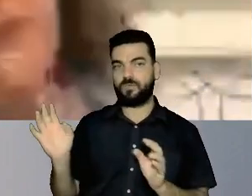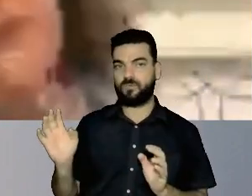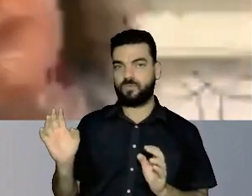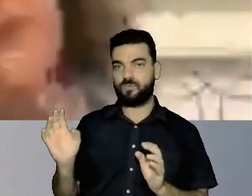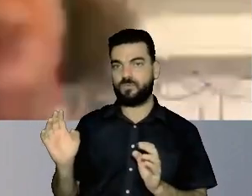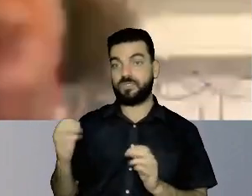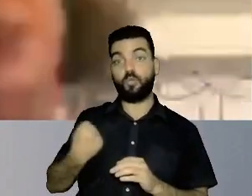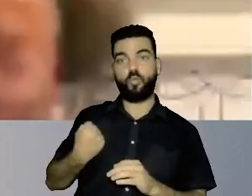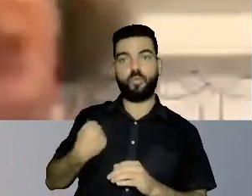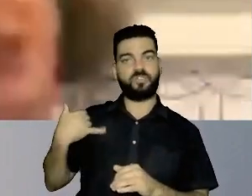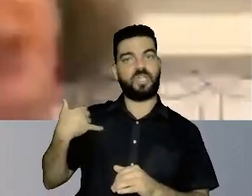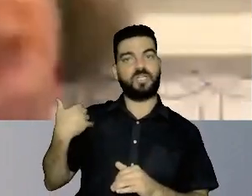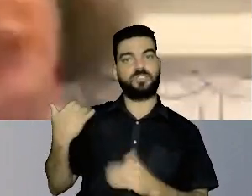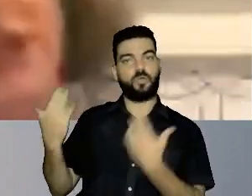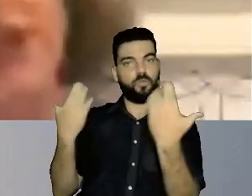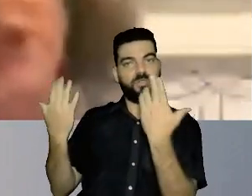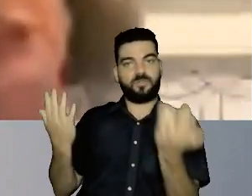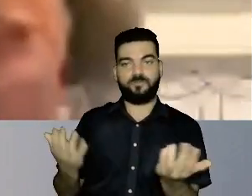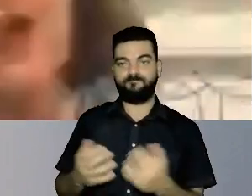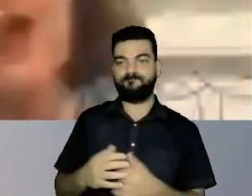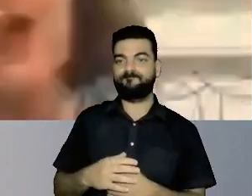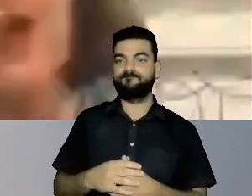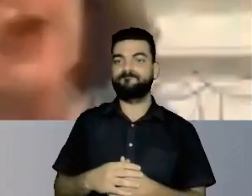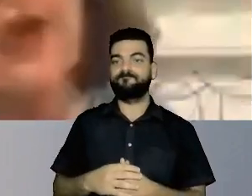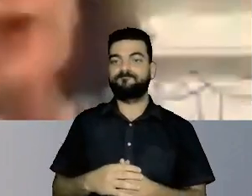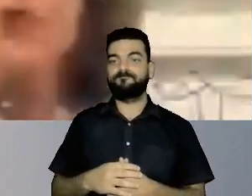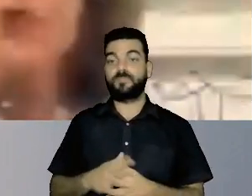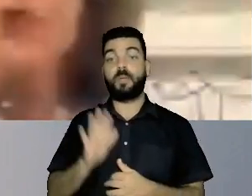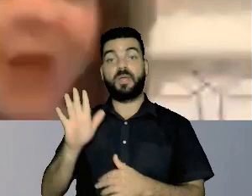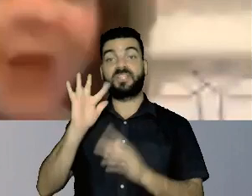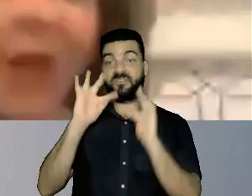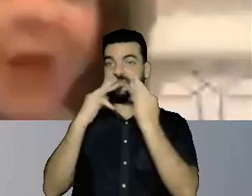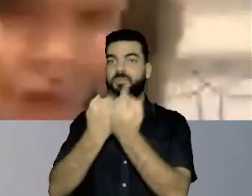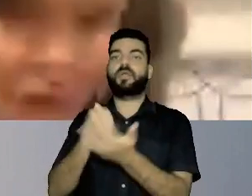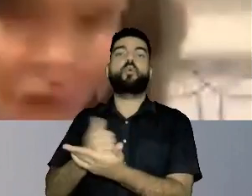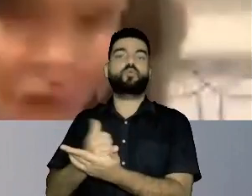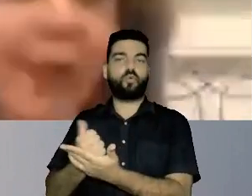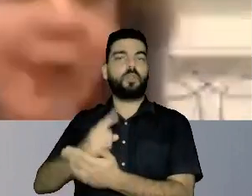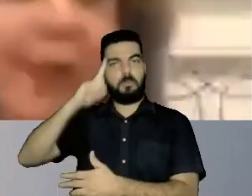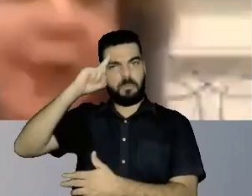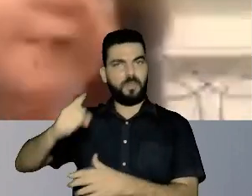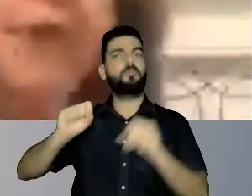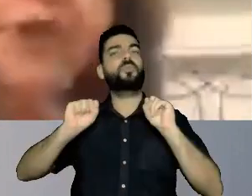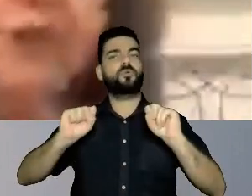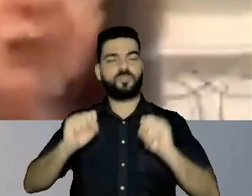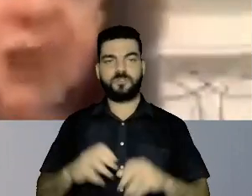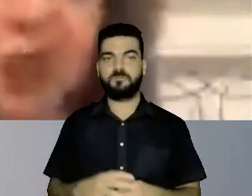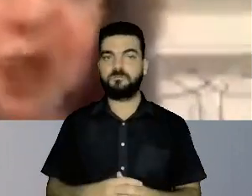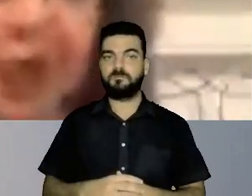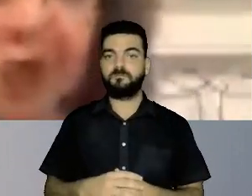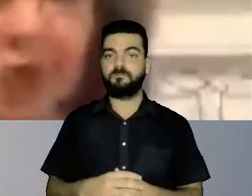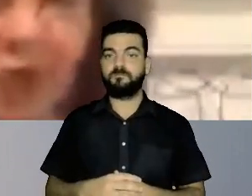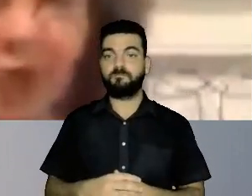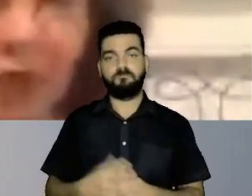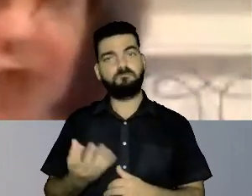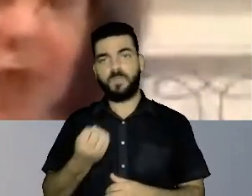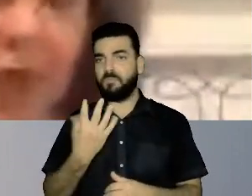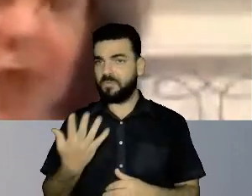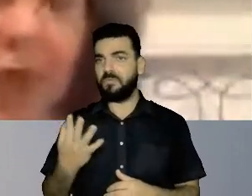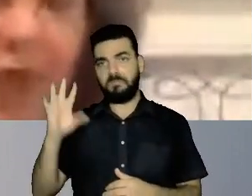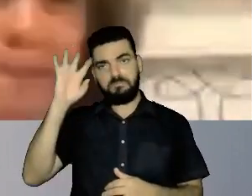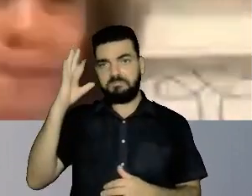que a classificação indicativa é um indicativo, é meramente um